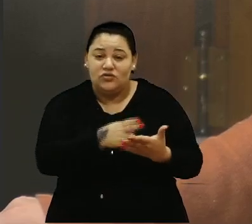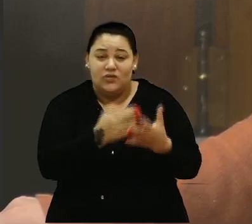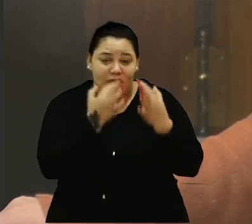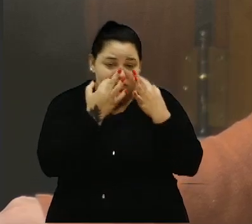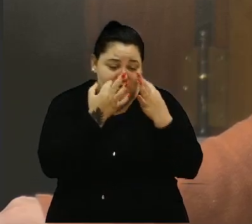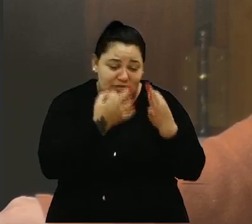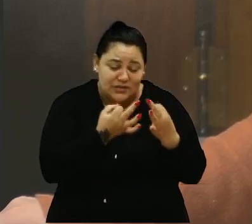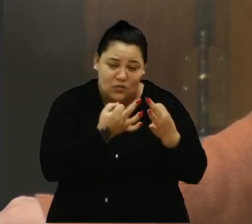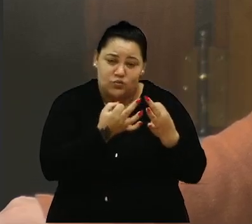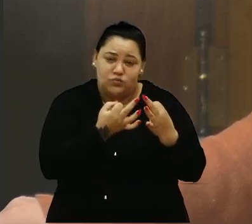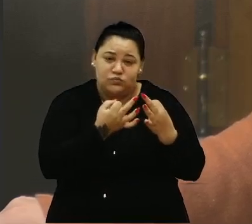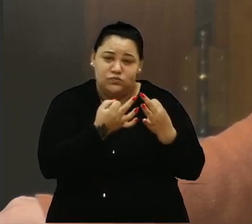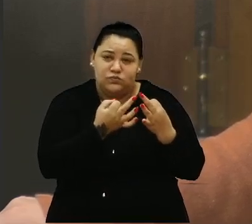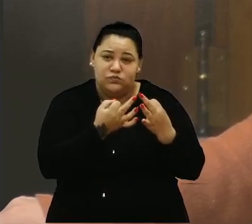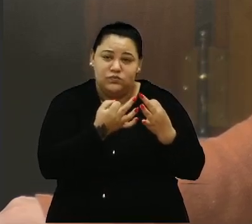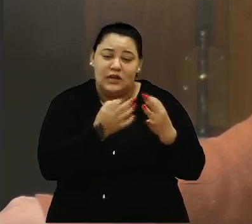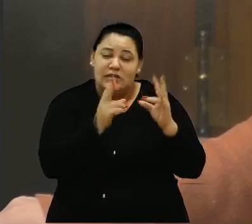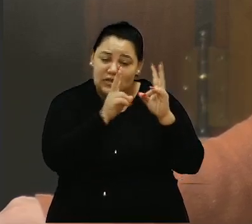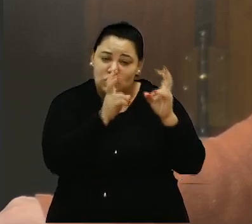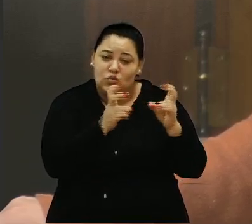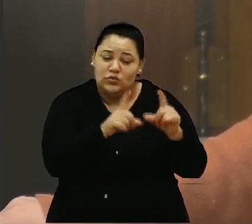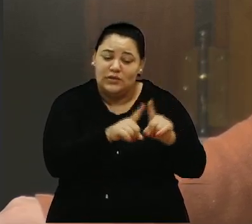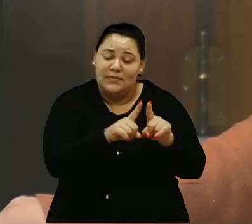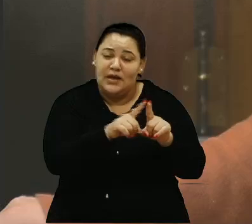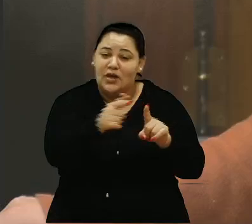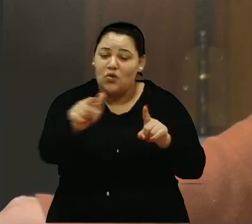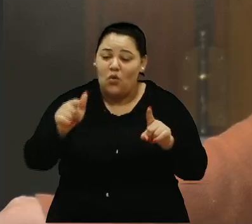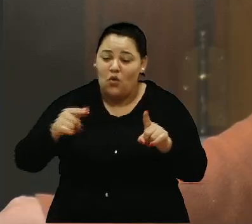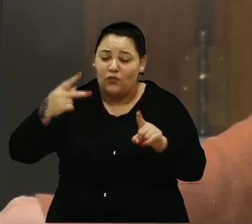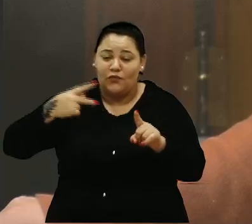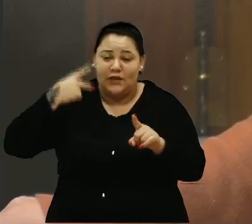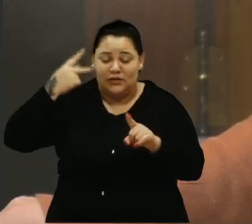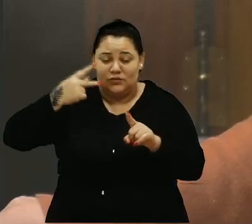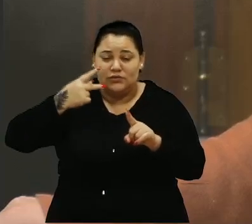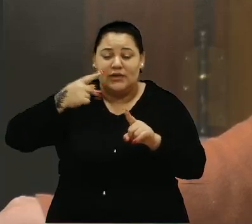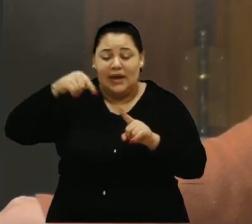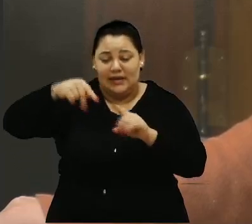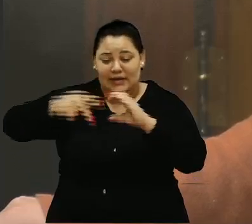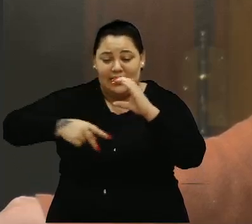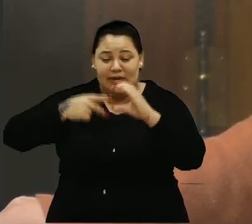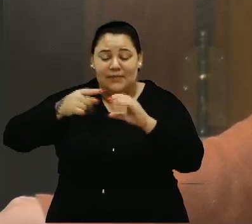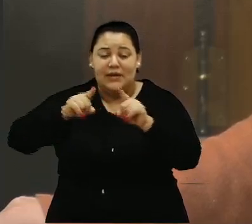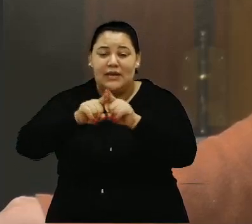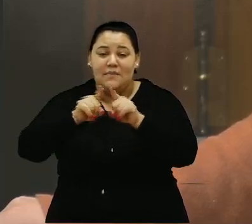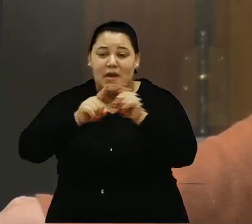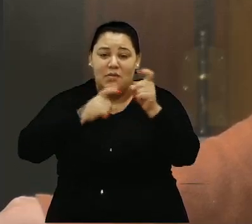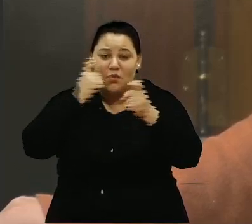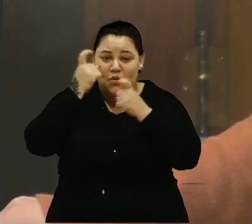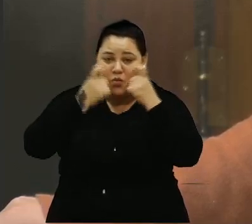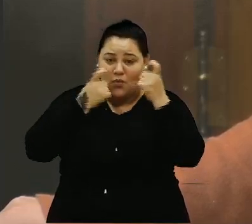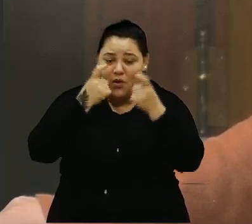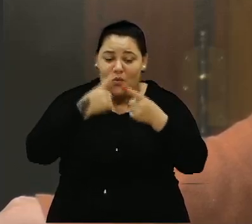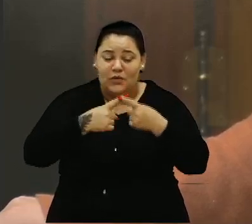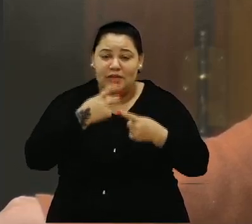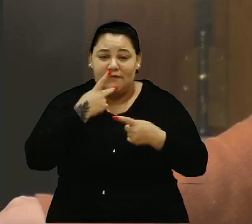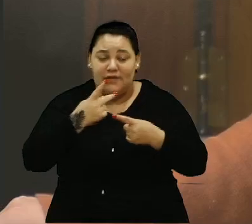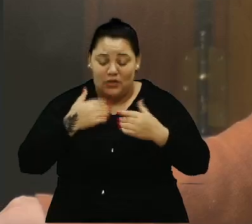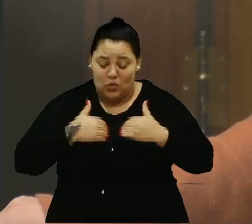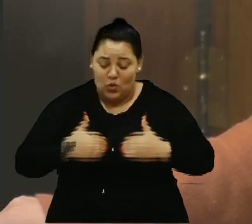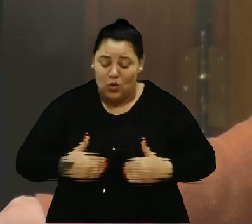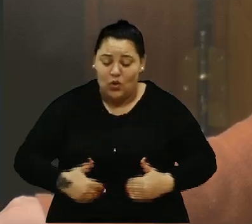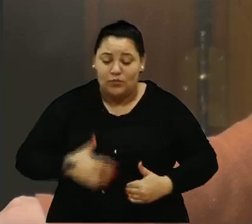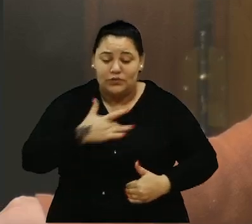essa causa e que os demais vereadores desta casa também se preocupem, porque aqui a gente está falando de saúde física,